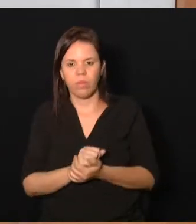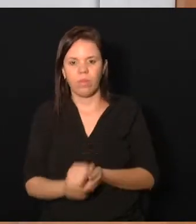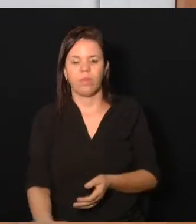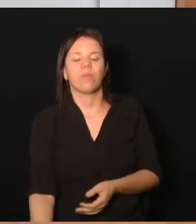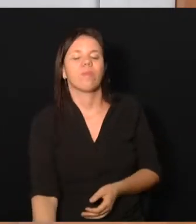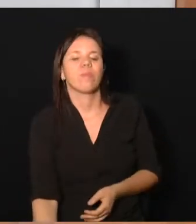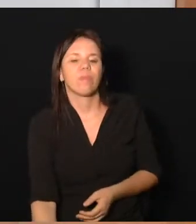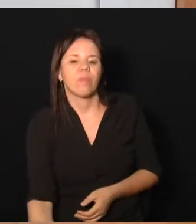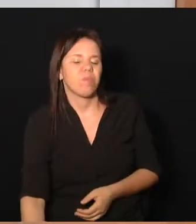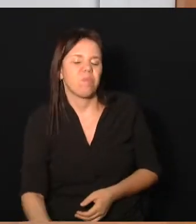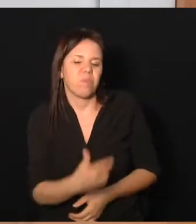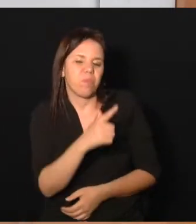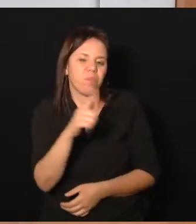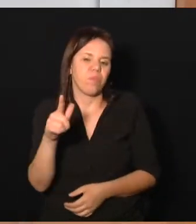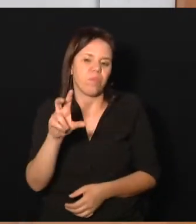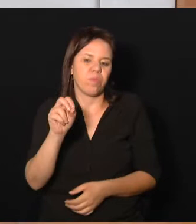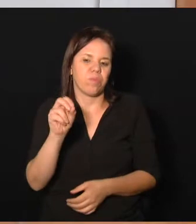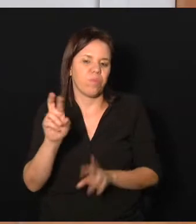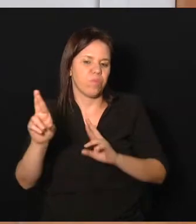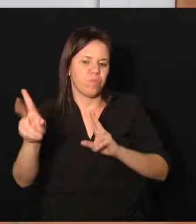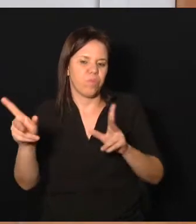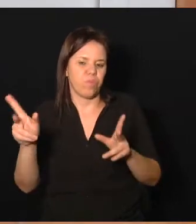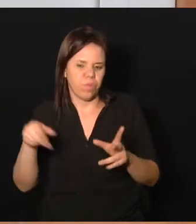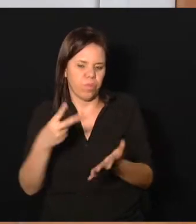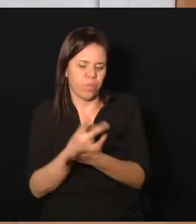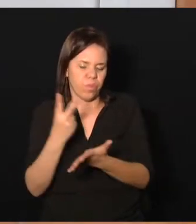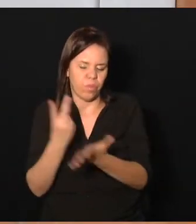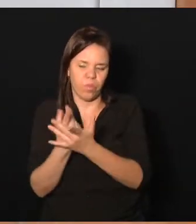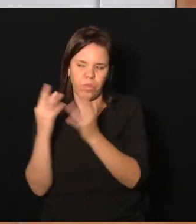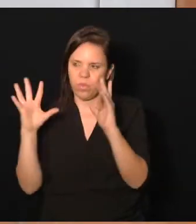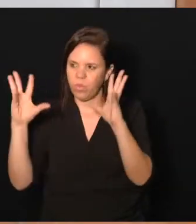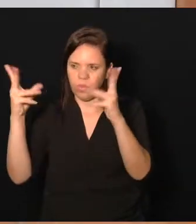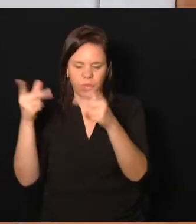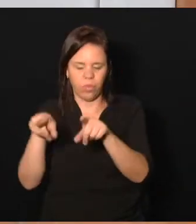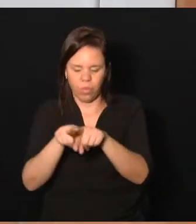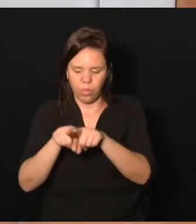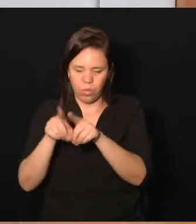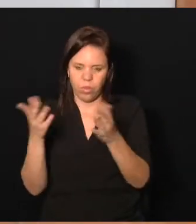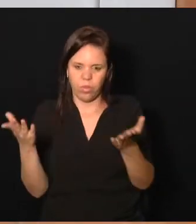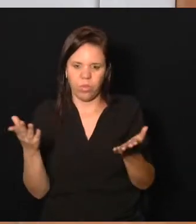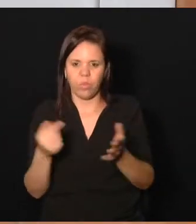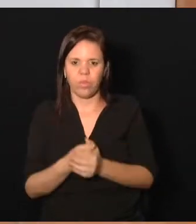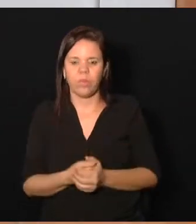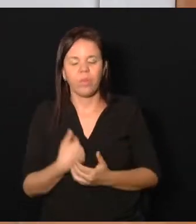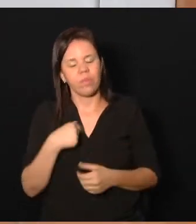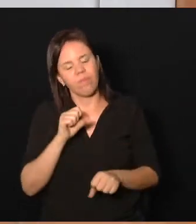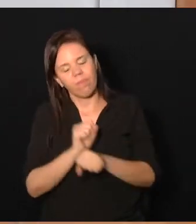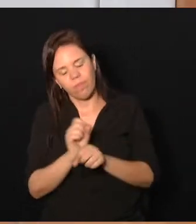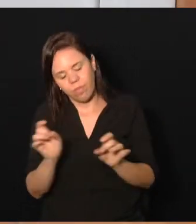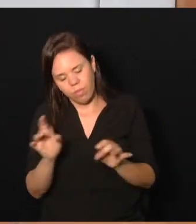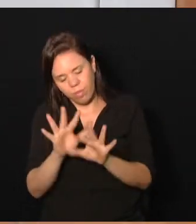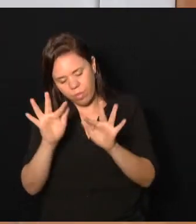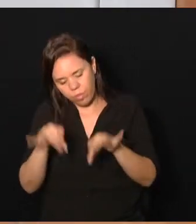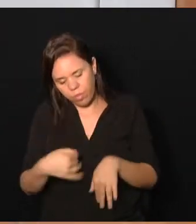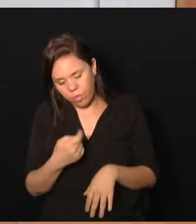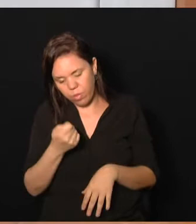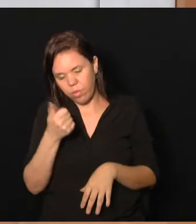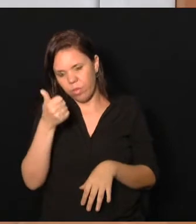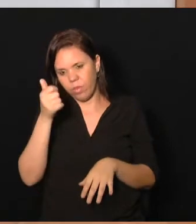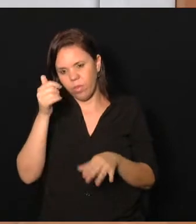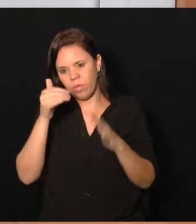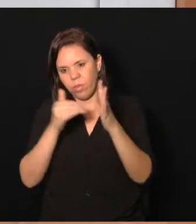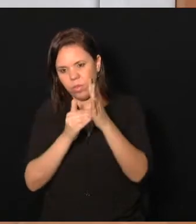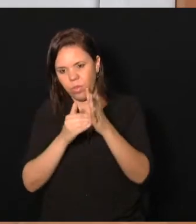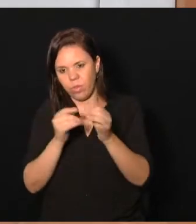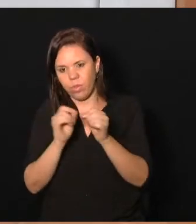não existe avó diferente. E então eu esperei até o final e fui um dos últimos, vereador